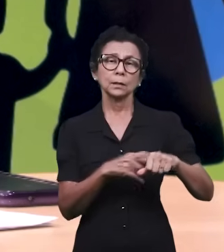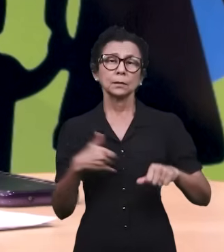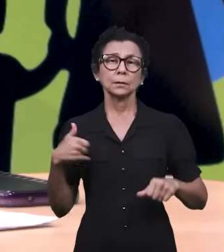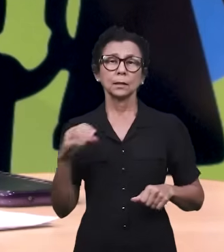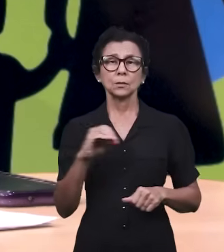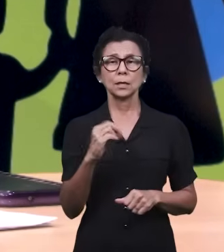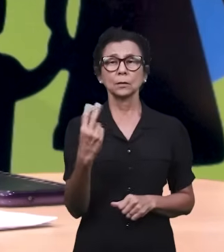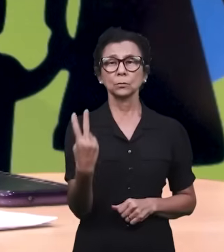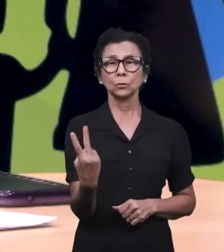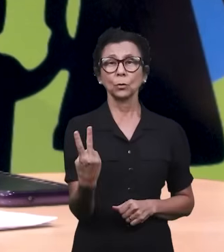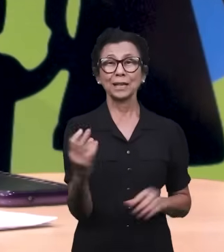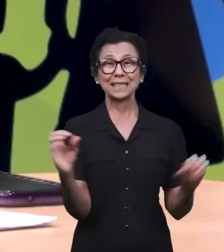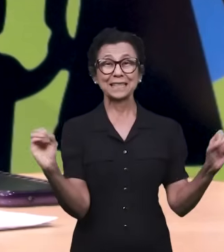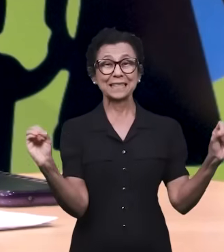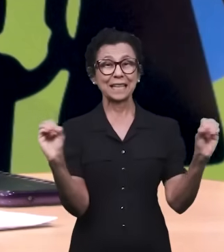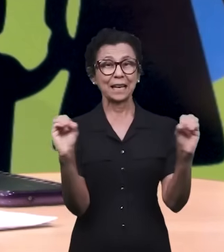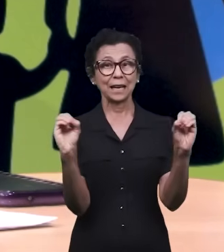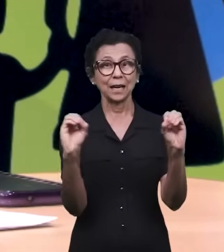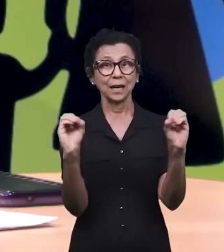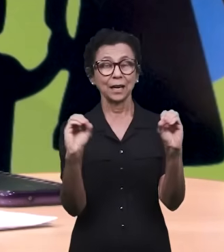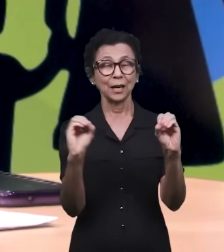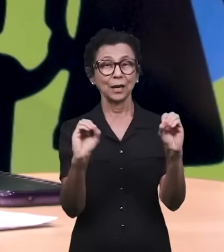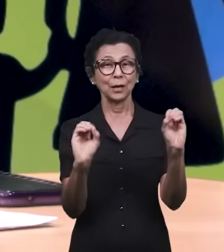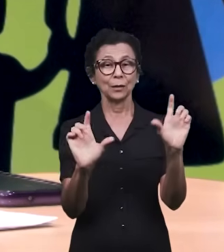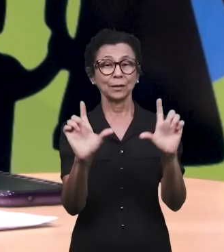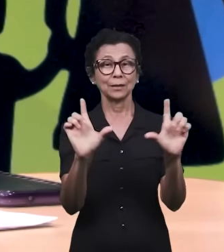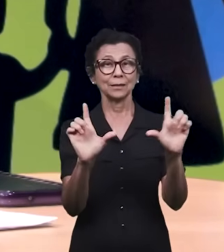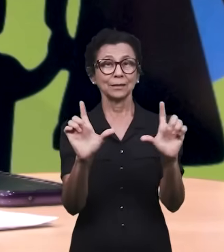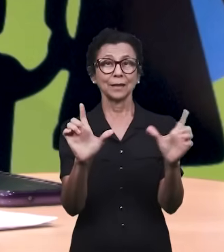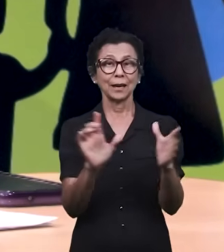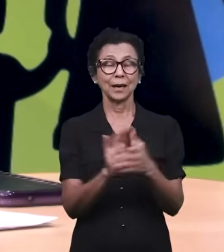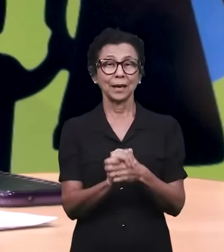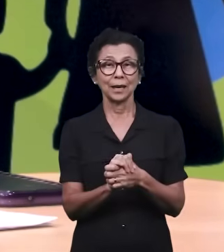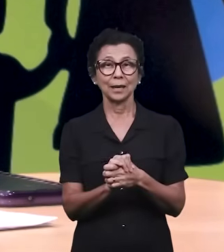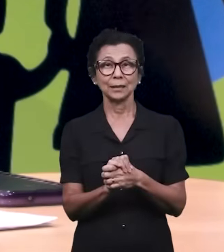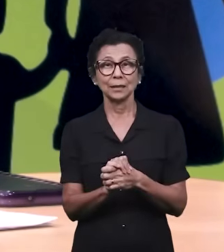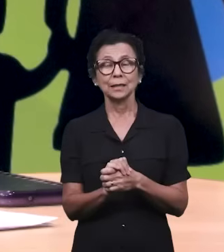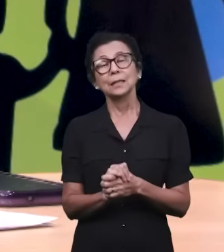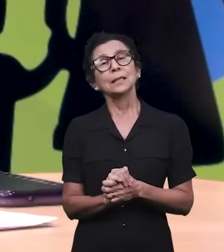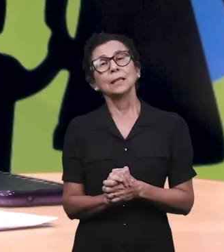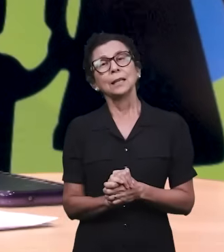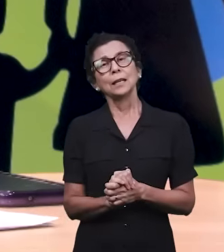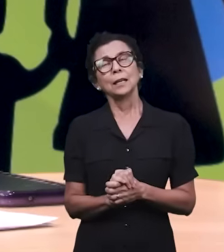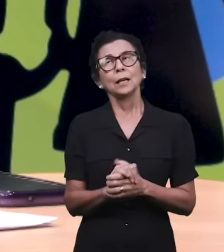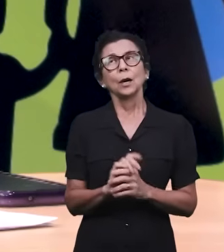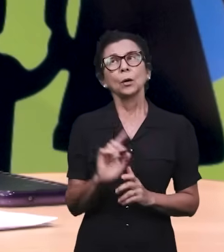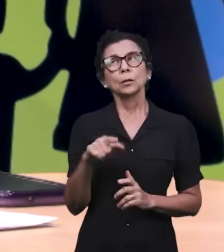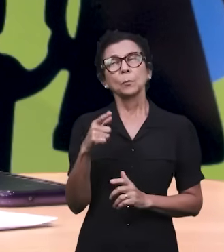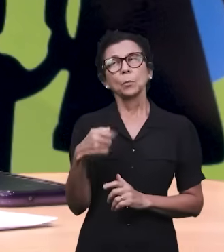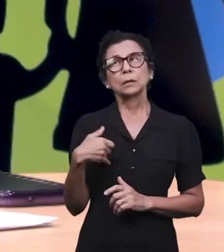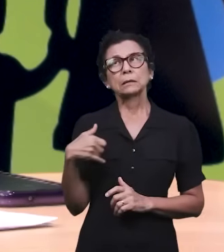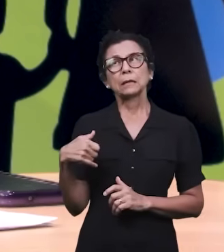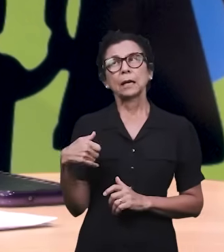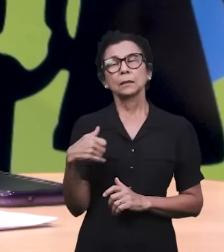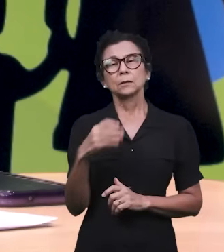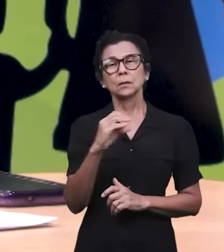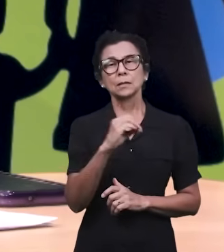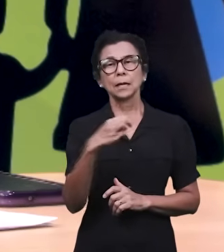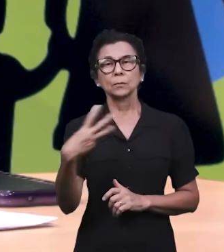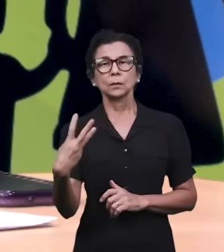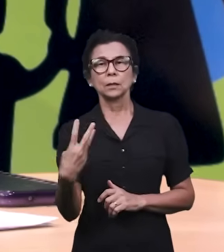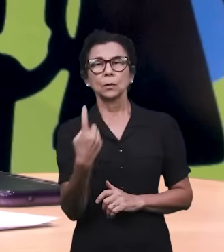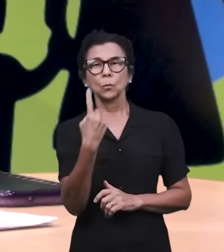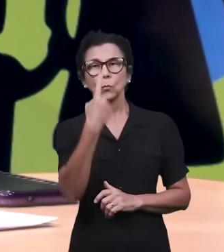tela 0. Dessa idade em diante, 1 hora. Subdivide isso. A criança estuda de tarde, põe